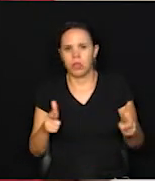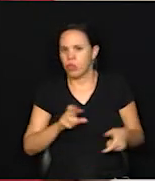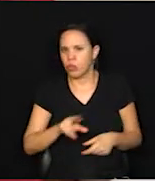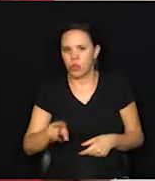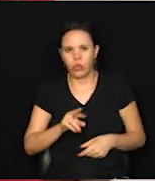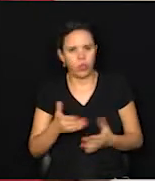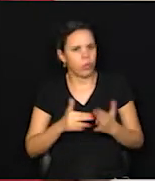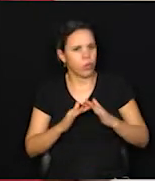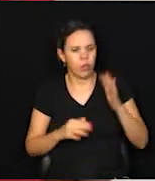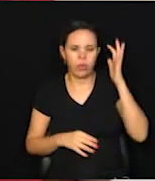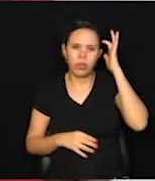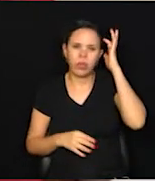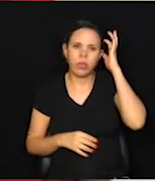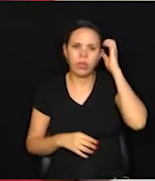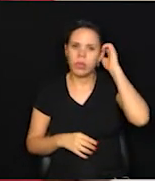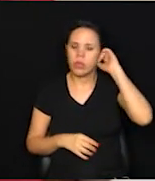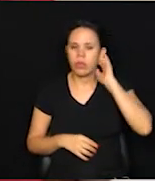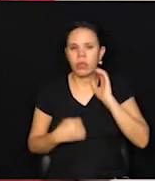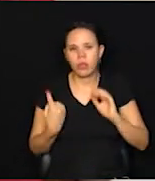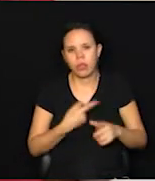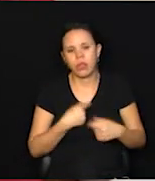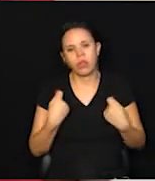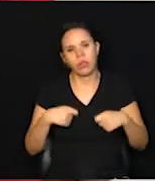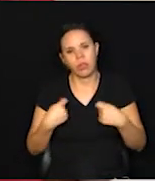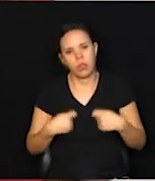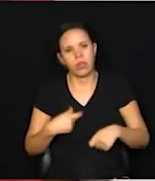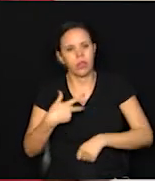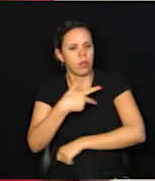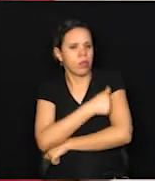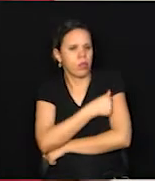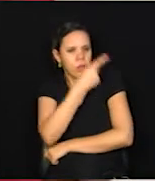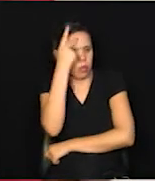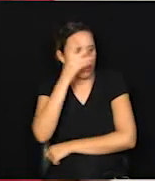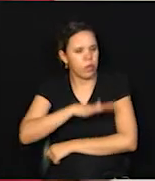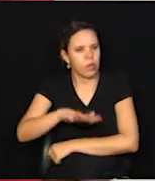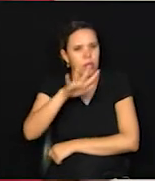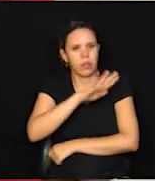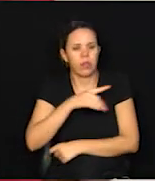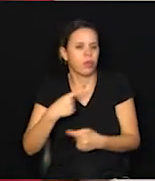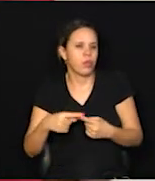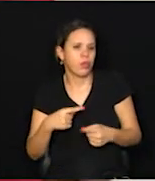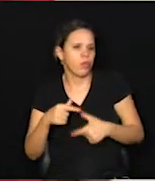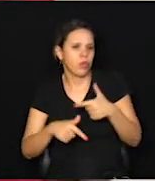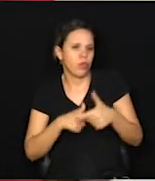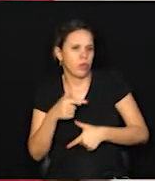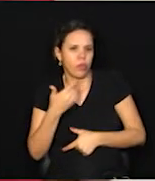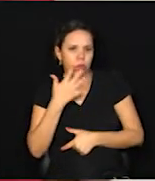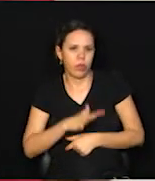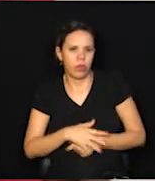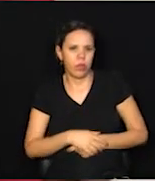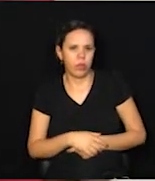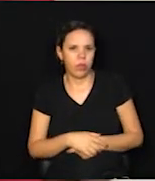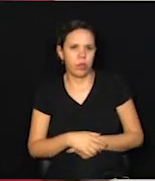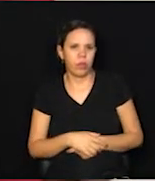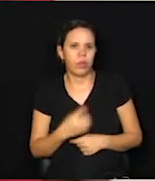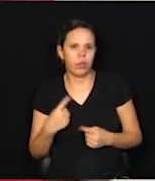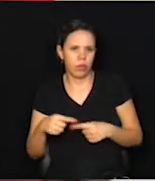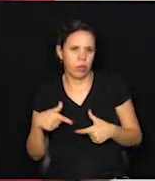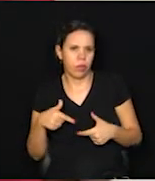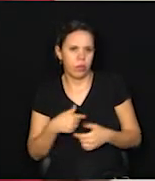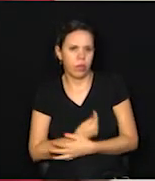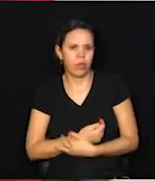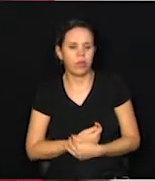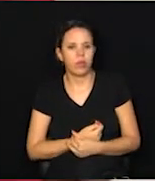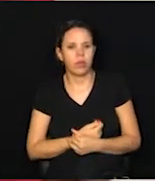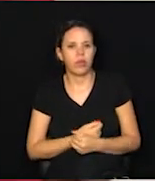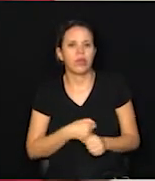nas escolas. Então, a gente precisa vacinar essa população não porque ela trabalha com crianças, mas porque ela trabalha, ela